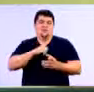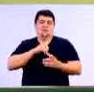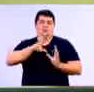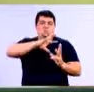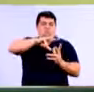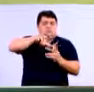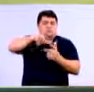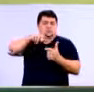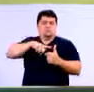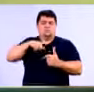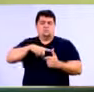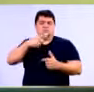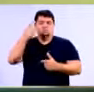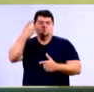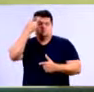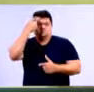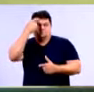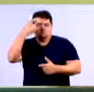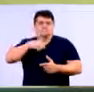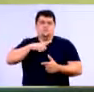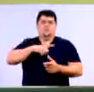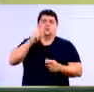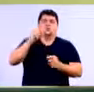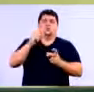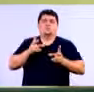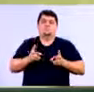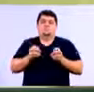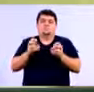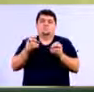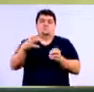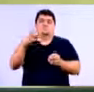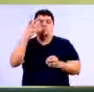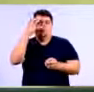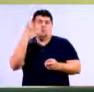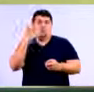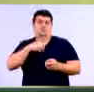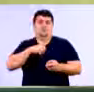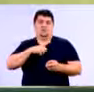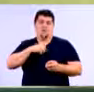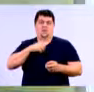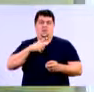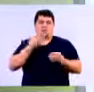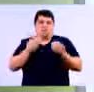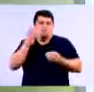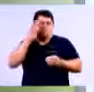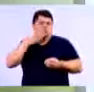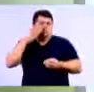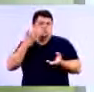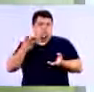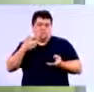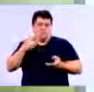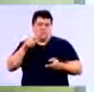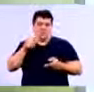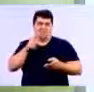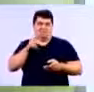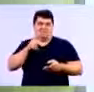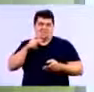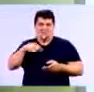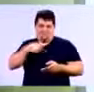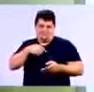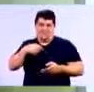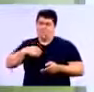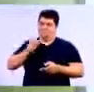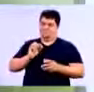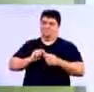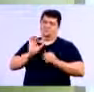de conscientização do câncer de mama, e tem como símbolo esse laço rosa. Como que é esse laço, professor? Olha, esse laço aqui, professora, na verdade não foi eu